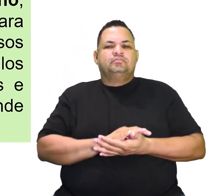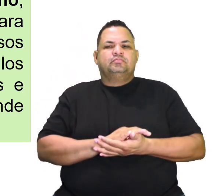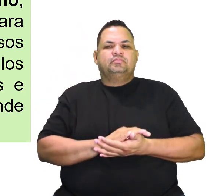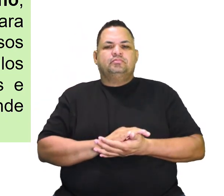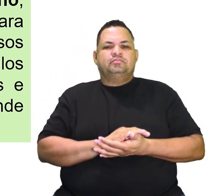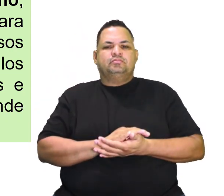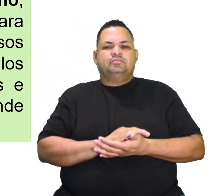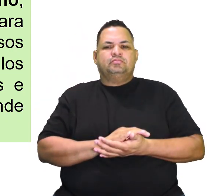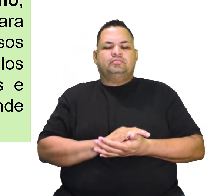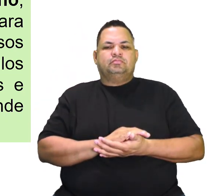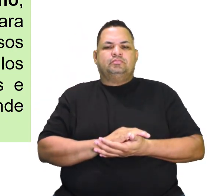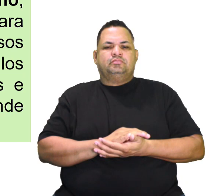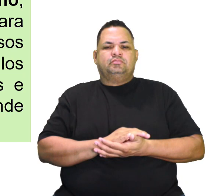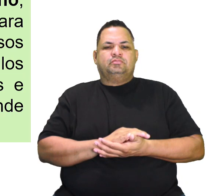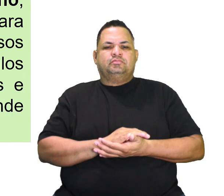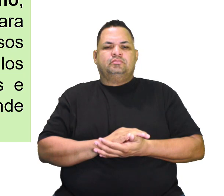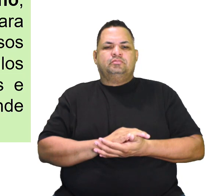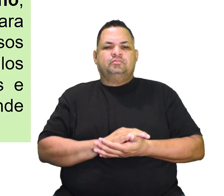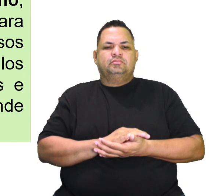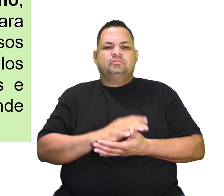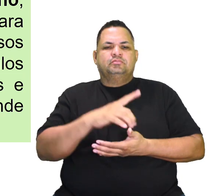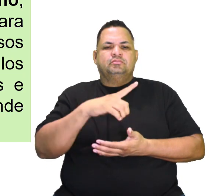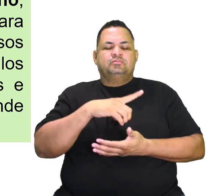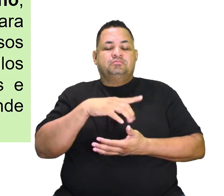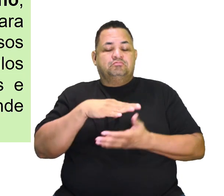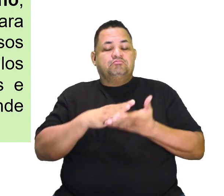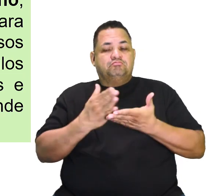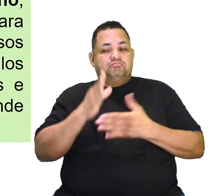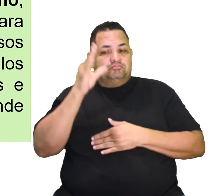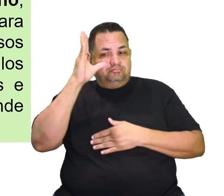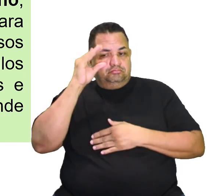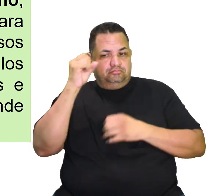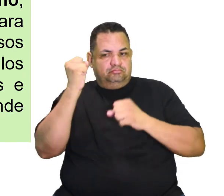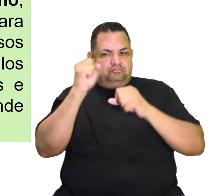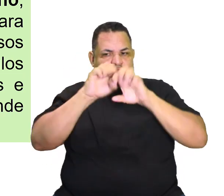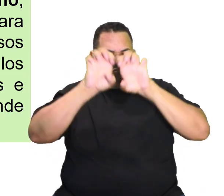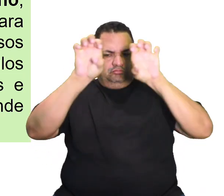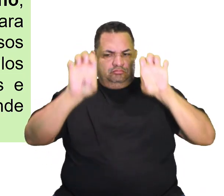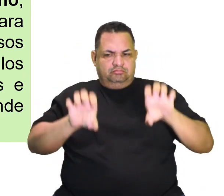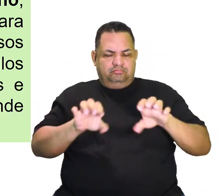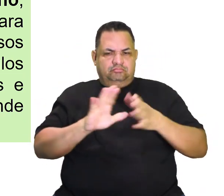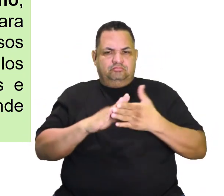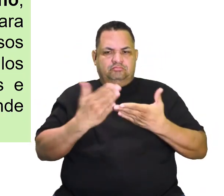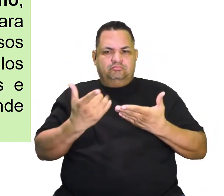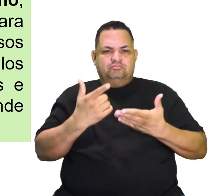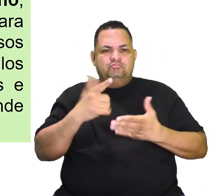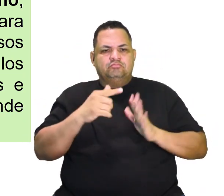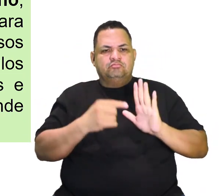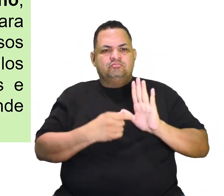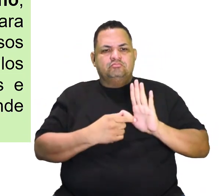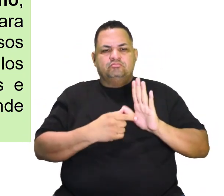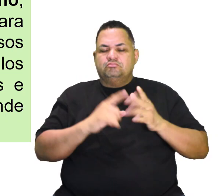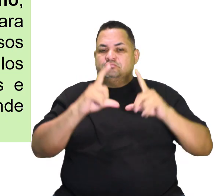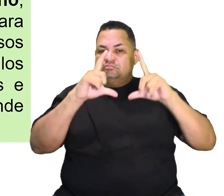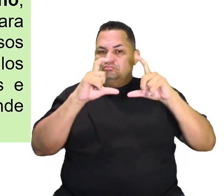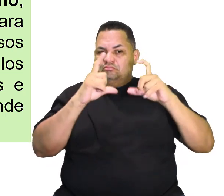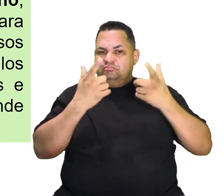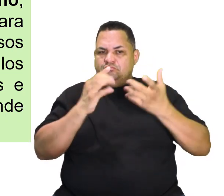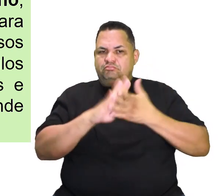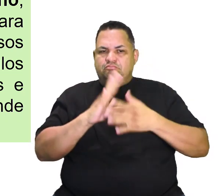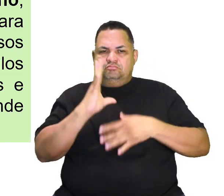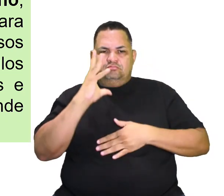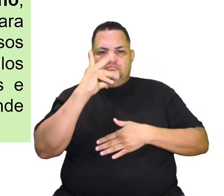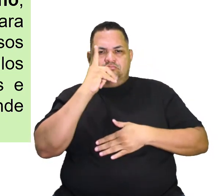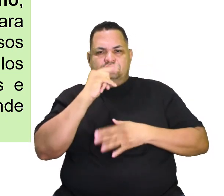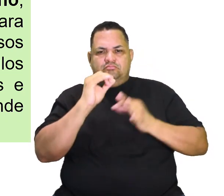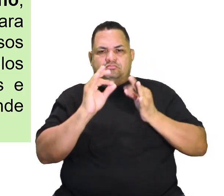Artes. Muito interessante a estrutura. Não trouxe foto interna, mas é muito lindo